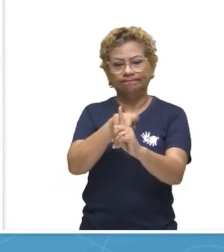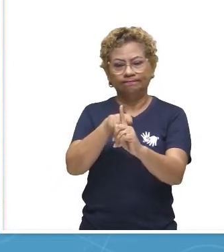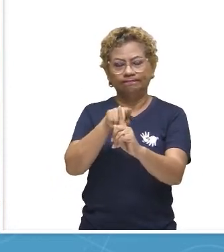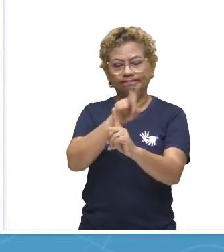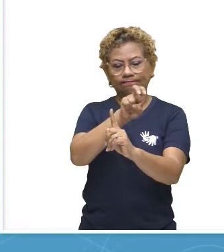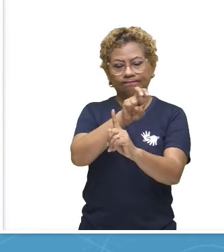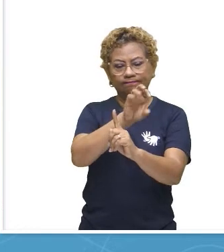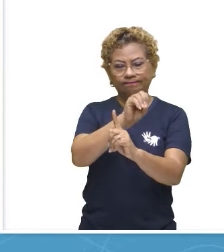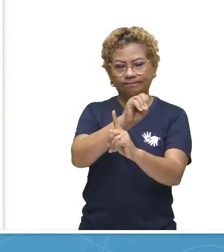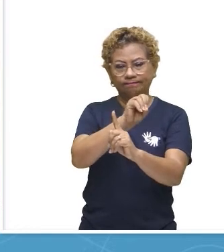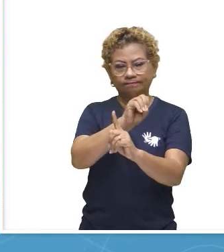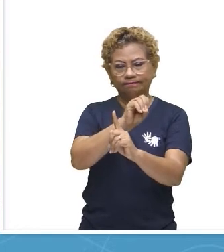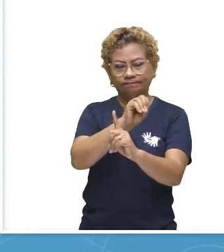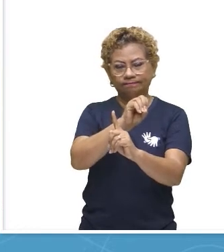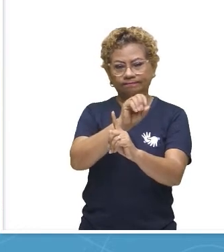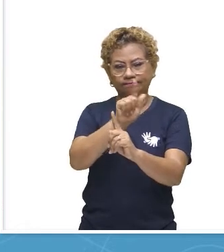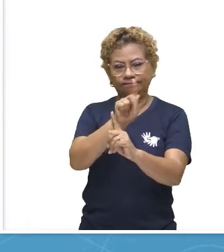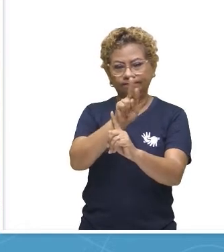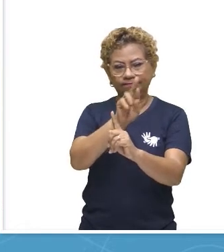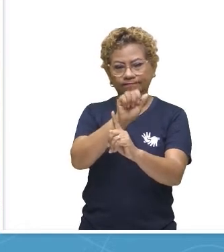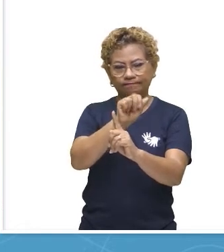graus. Oh!